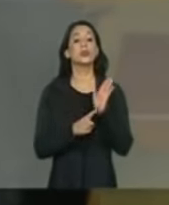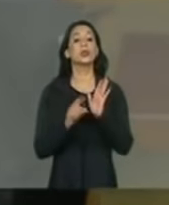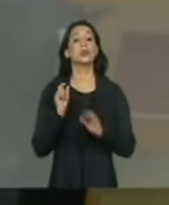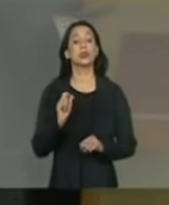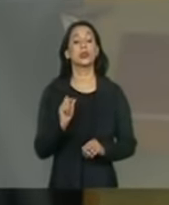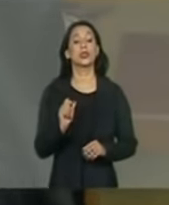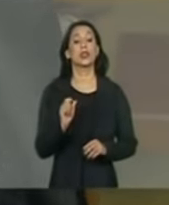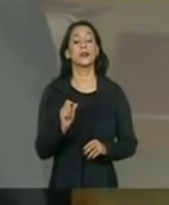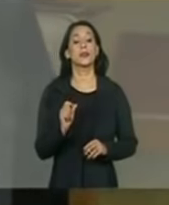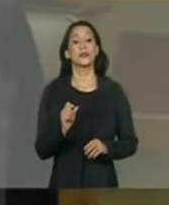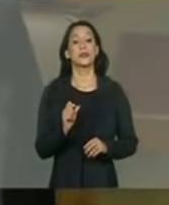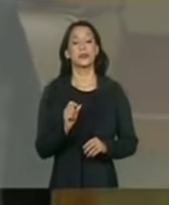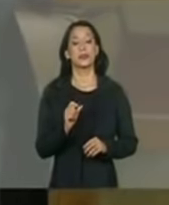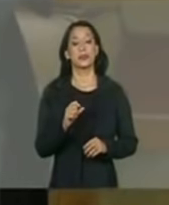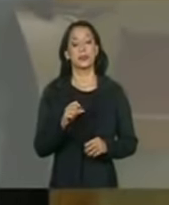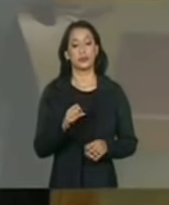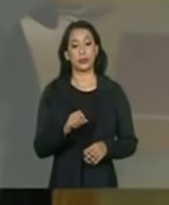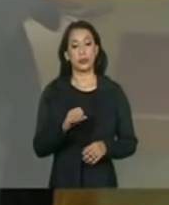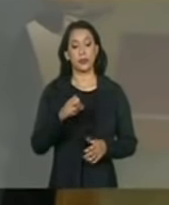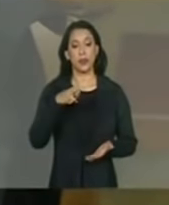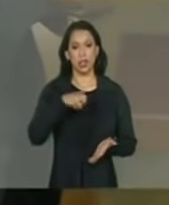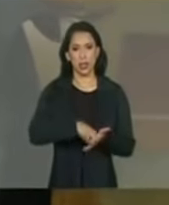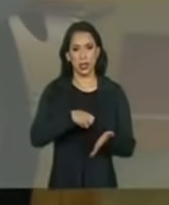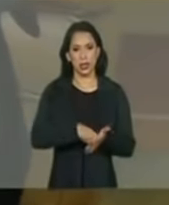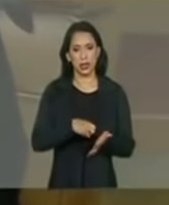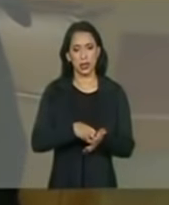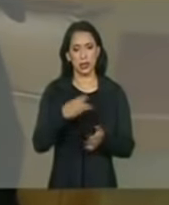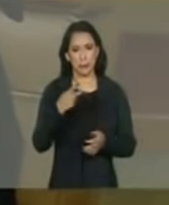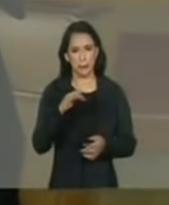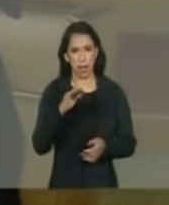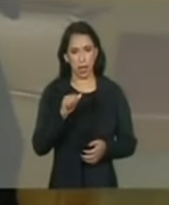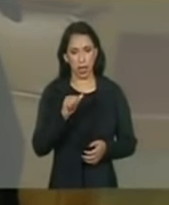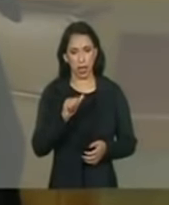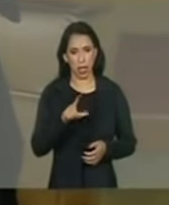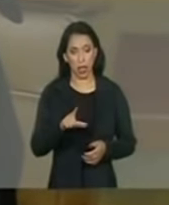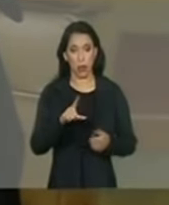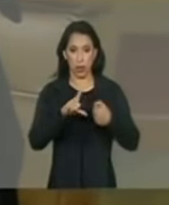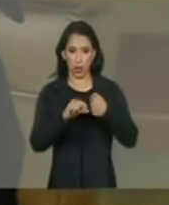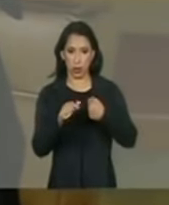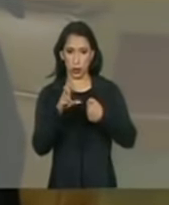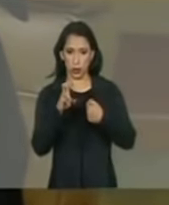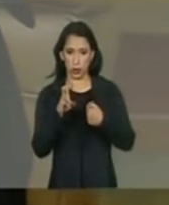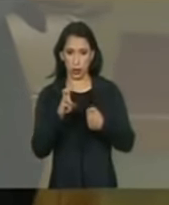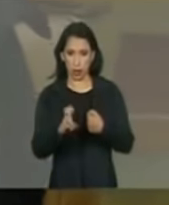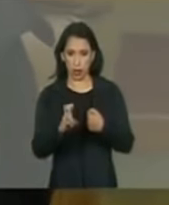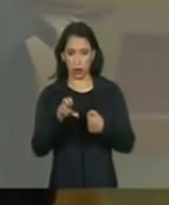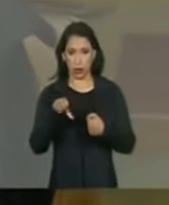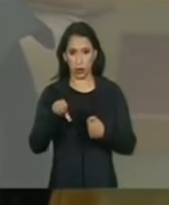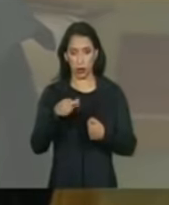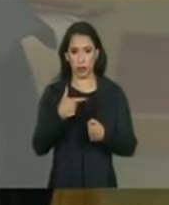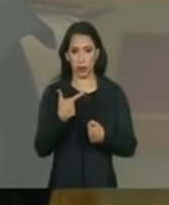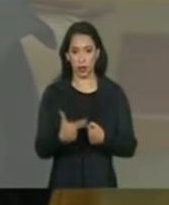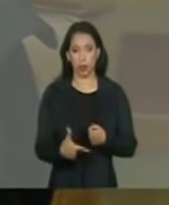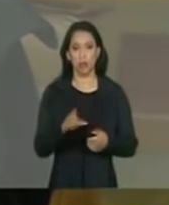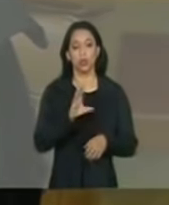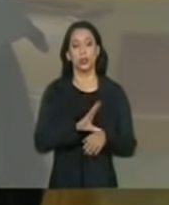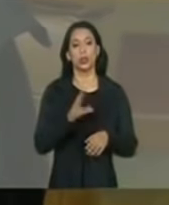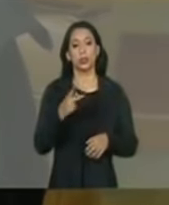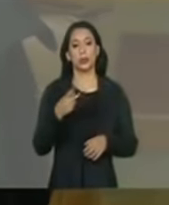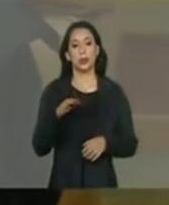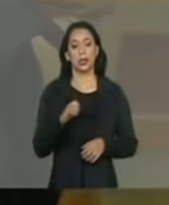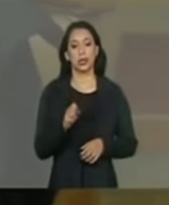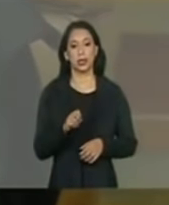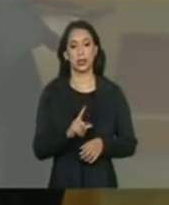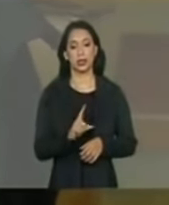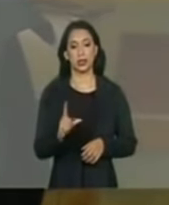cuida da execução da sentença penal condenatória artigo 592 do código de processo penal militar